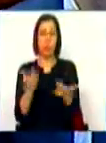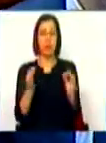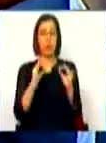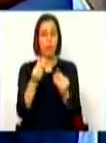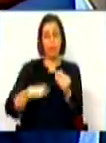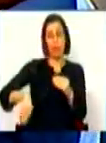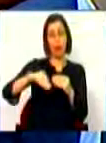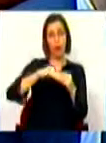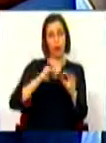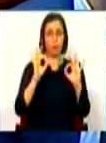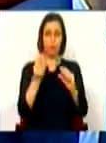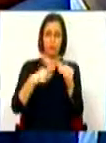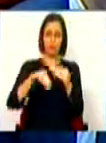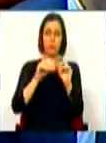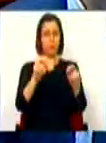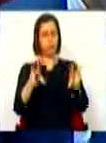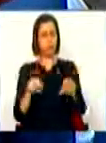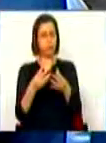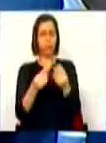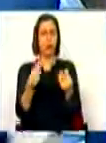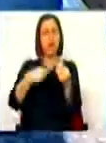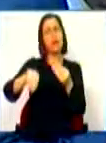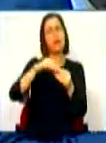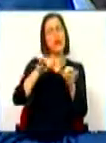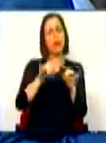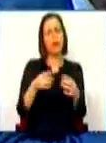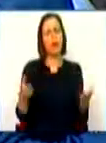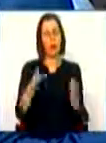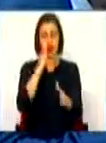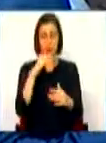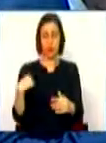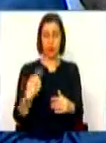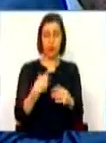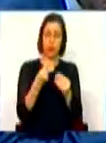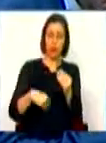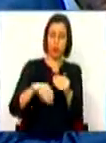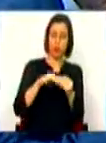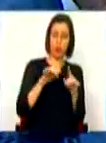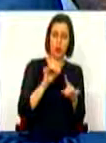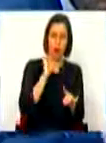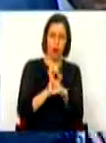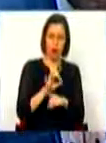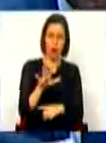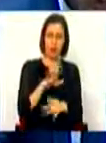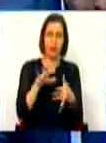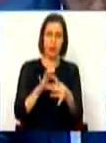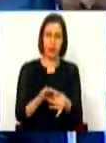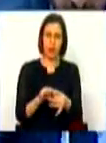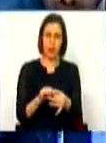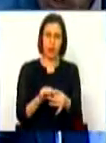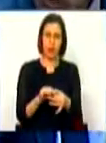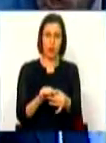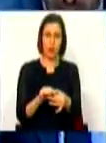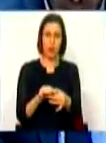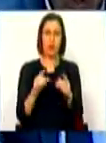um acrescento, foi uma regularização adicional. Se nós juntarmos a estes casos aquilo